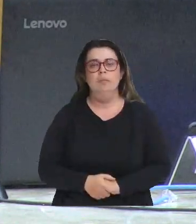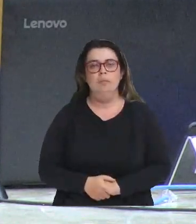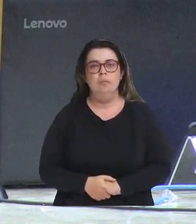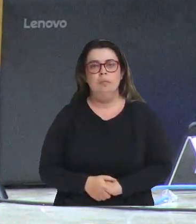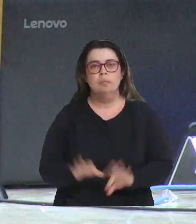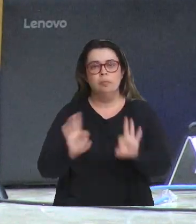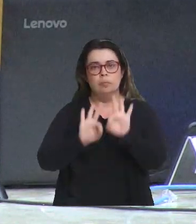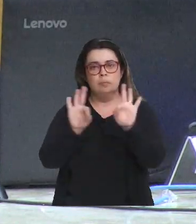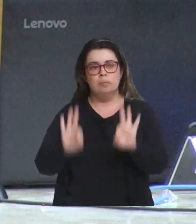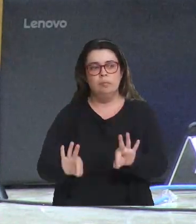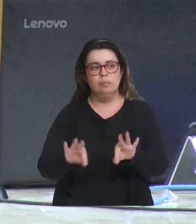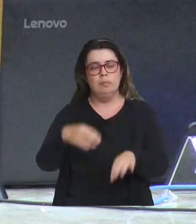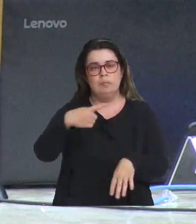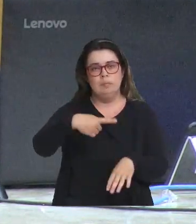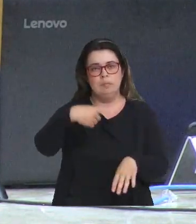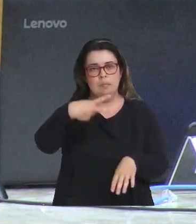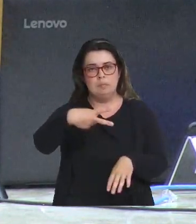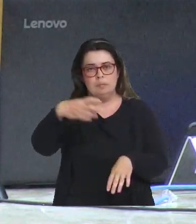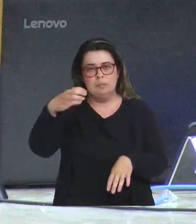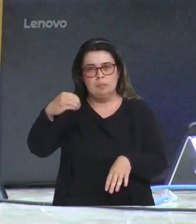Projeto